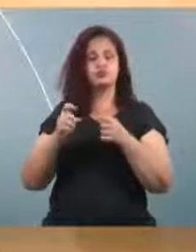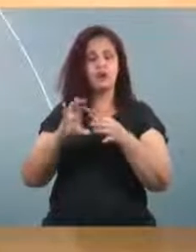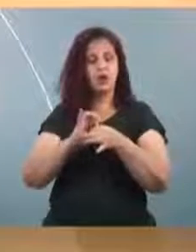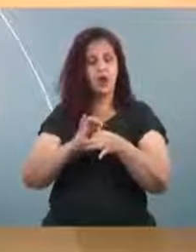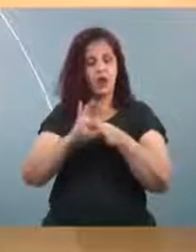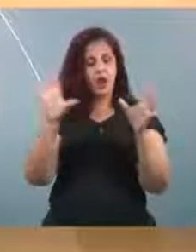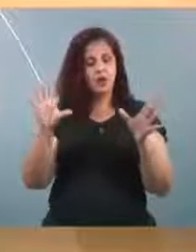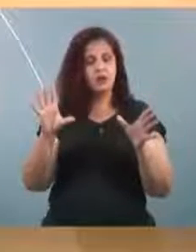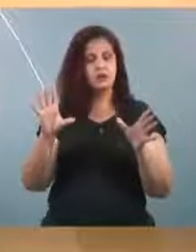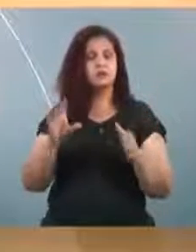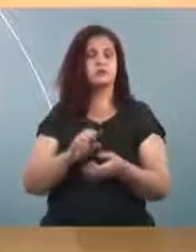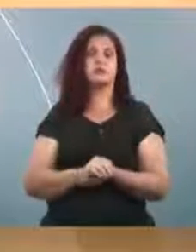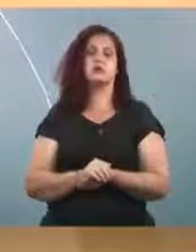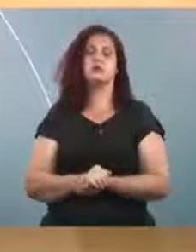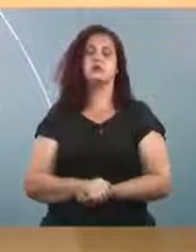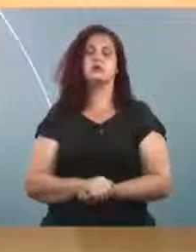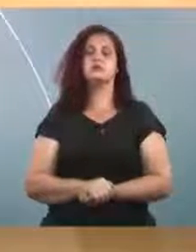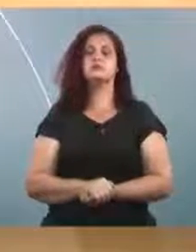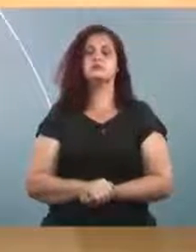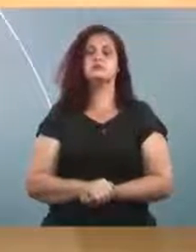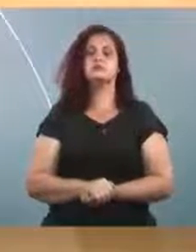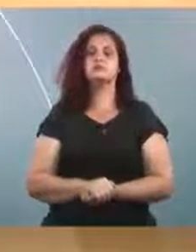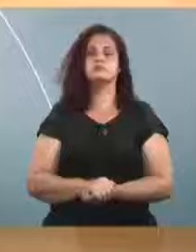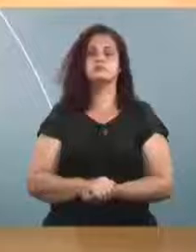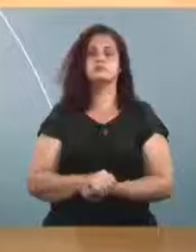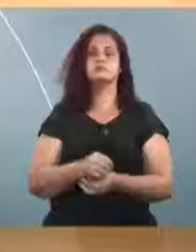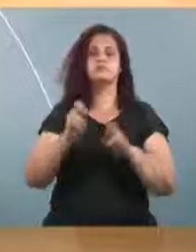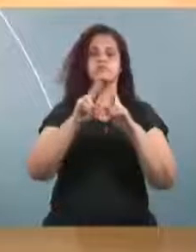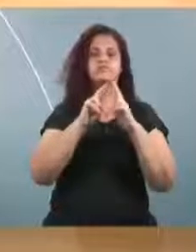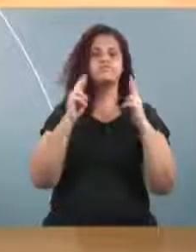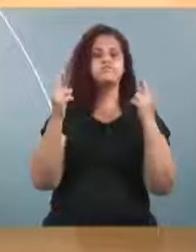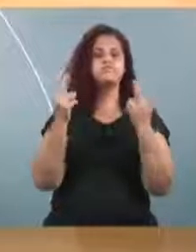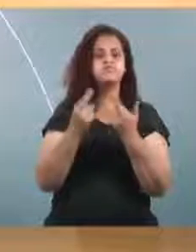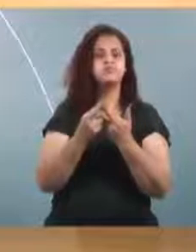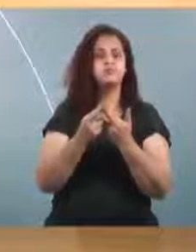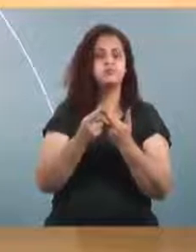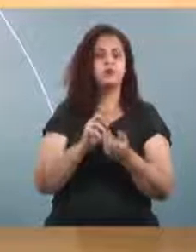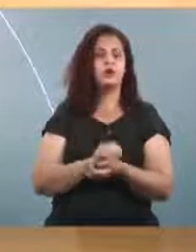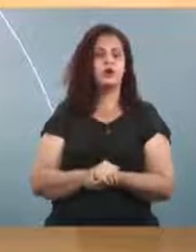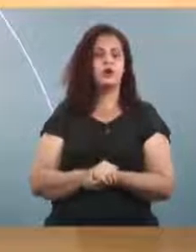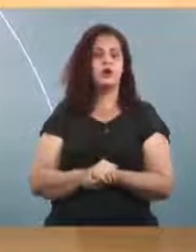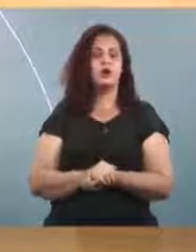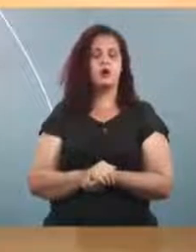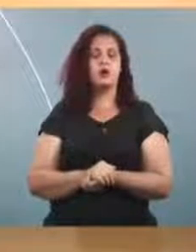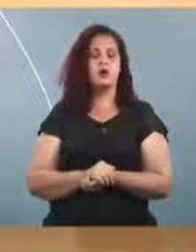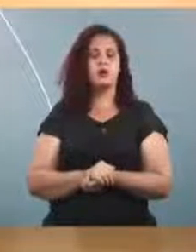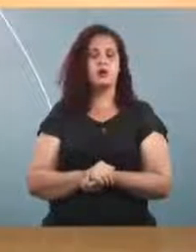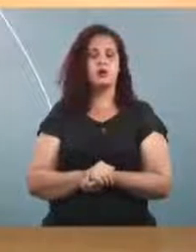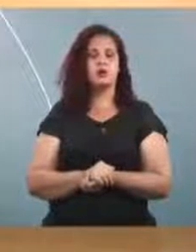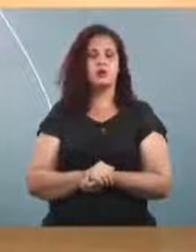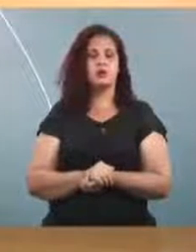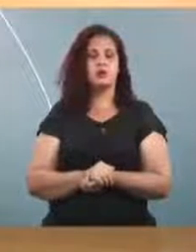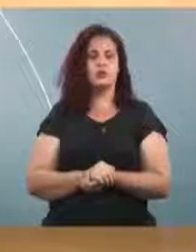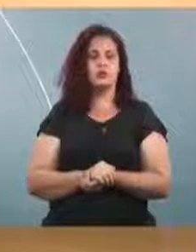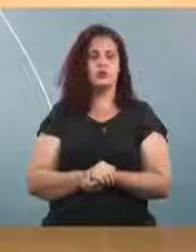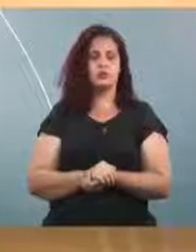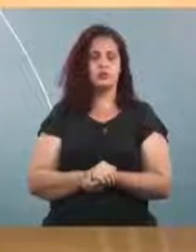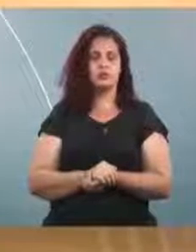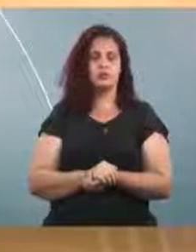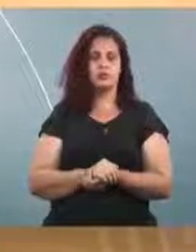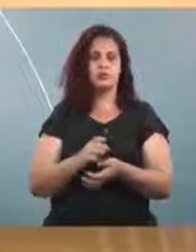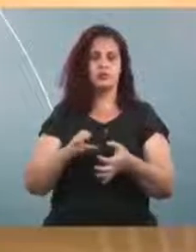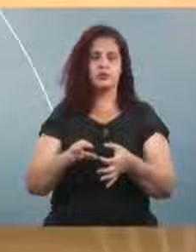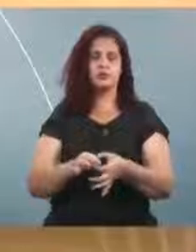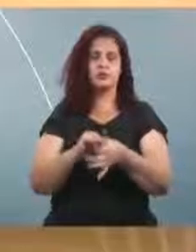livre e democrática nessas as reuniões nessas assembleias unificadas a